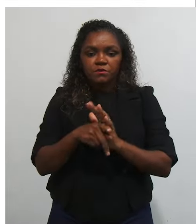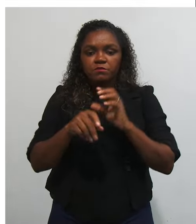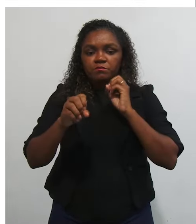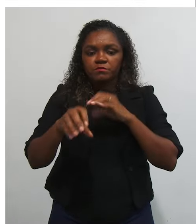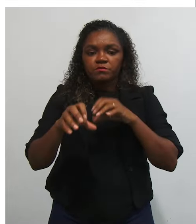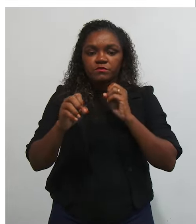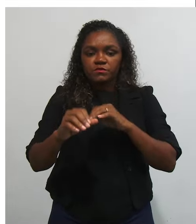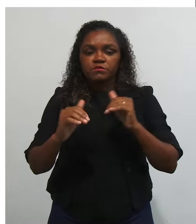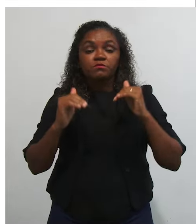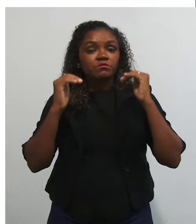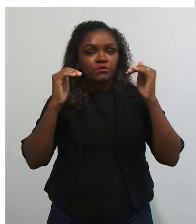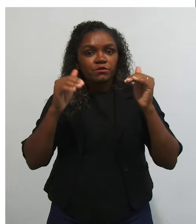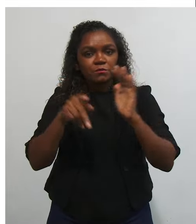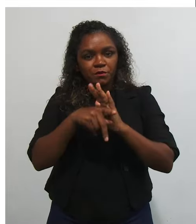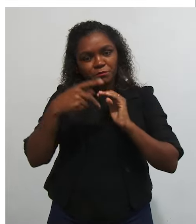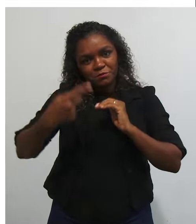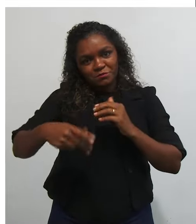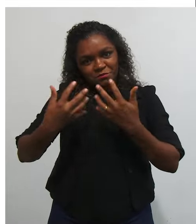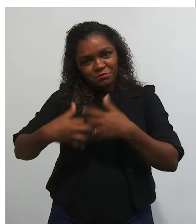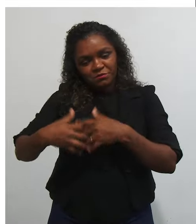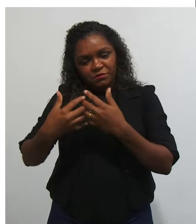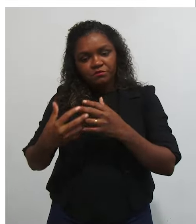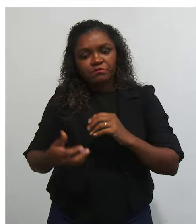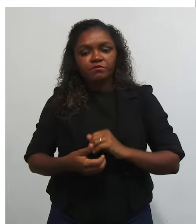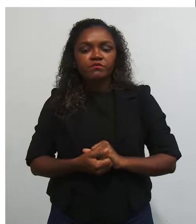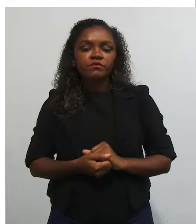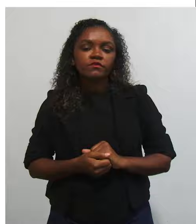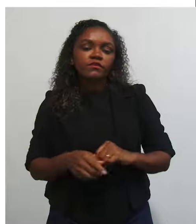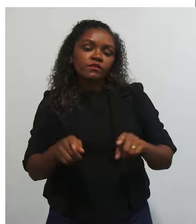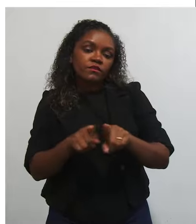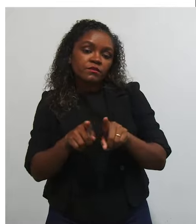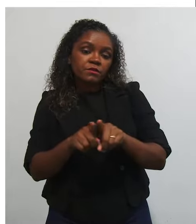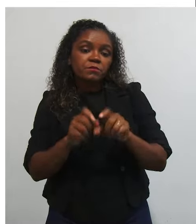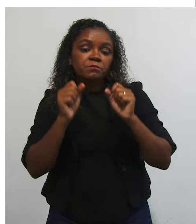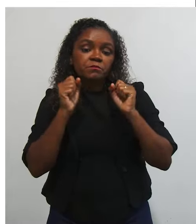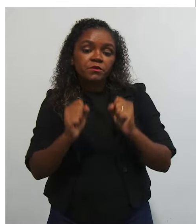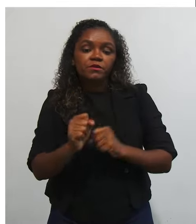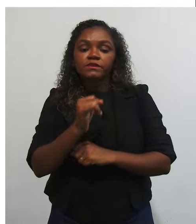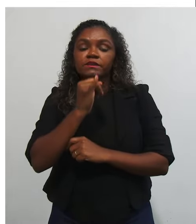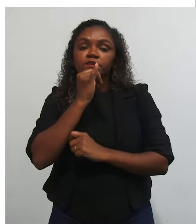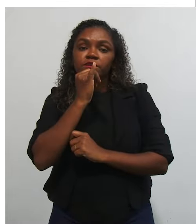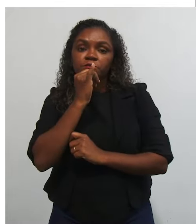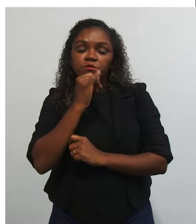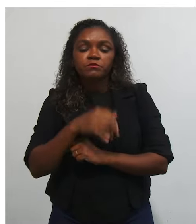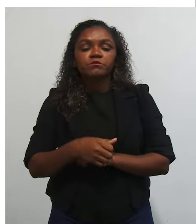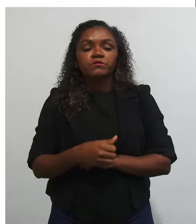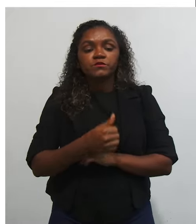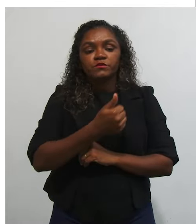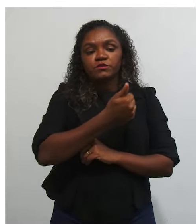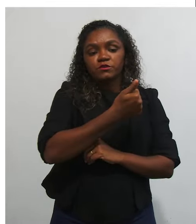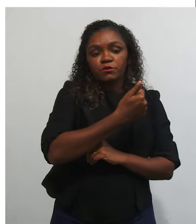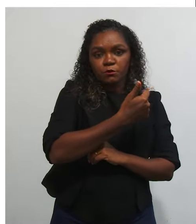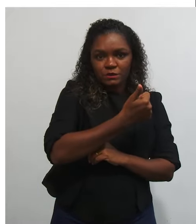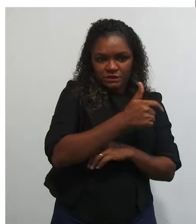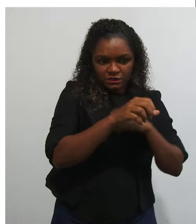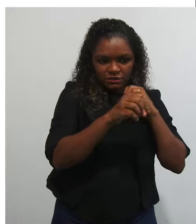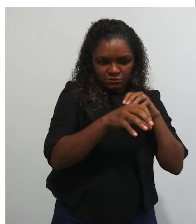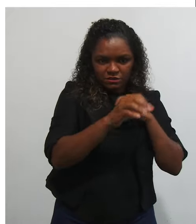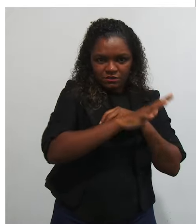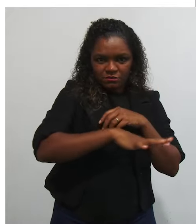subfunções atípicas, ou seja, eu posso ter uma função 12 e utilizar uma